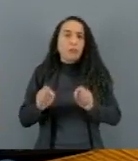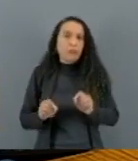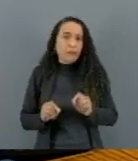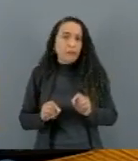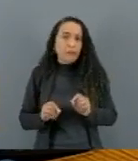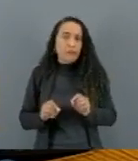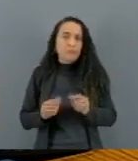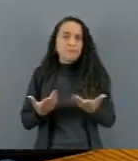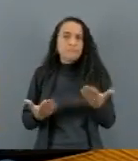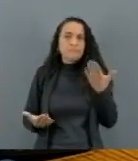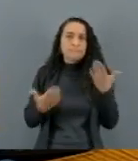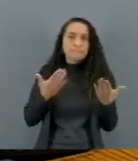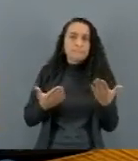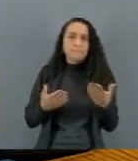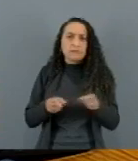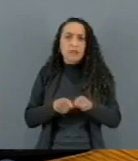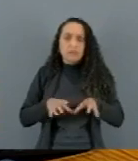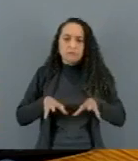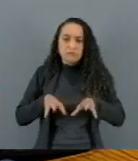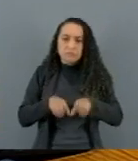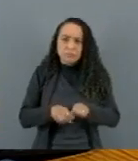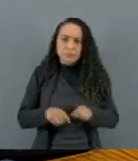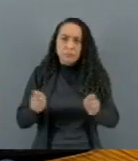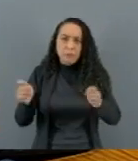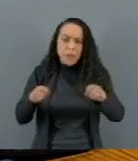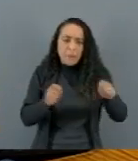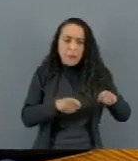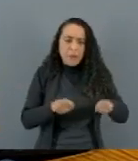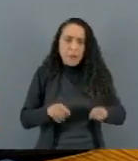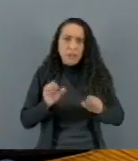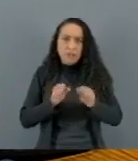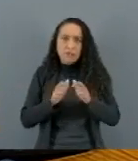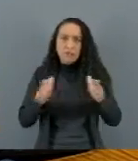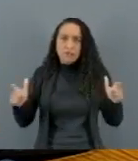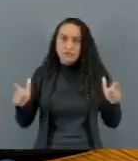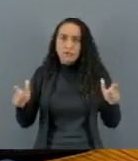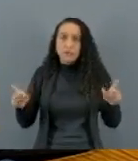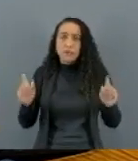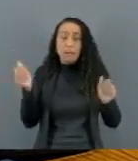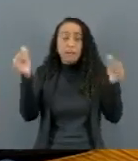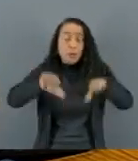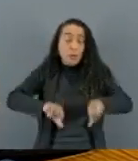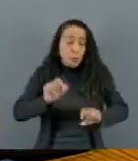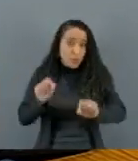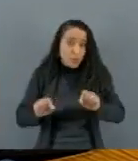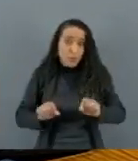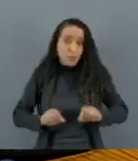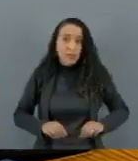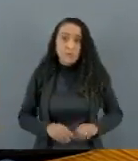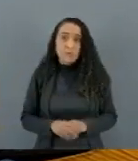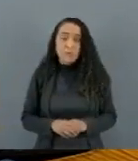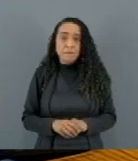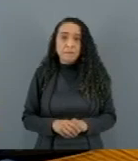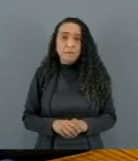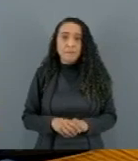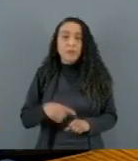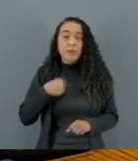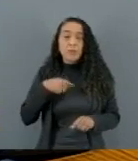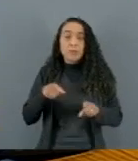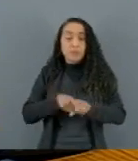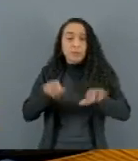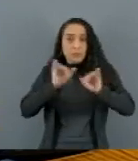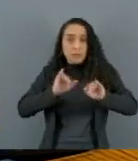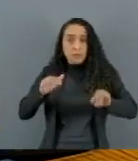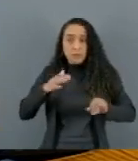uma invasão de competências que só se agiganta, e o que é pior, aí eu quero chamar a atenção dos